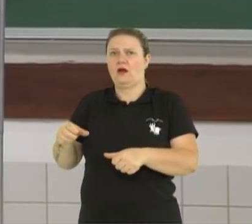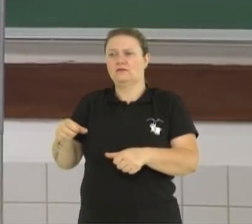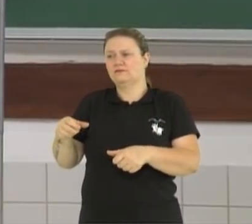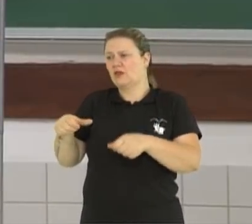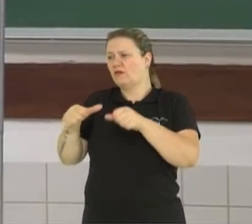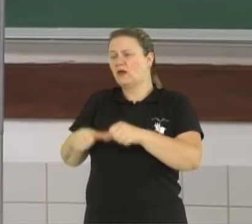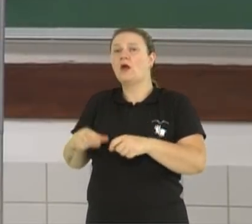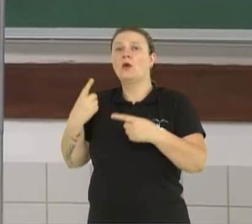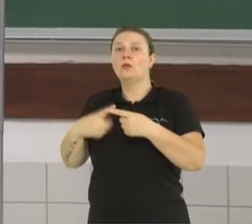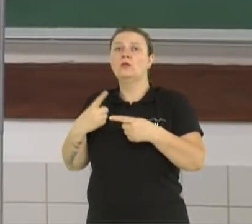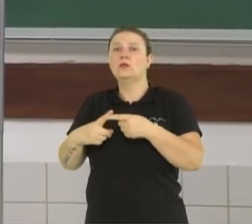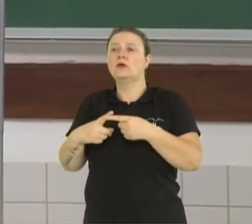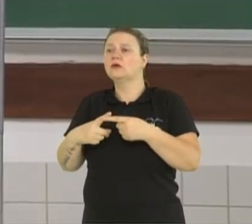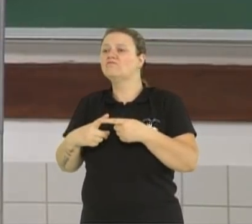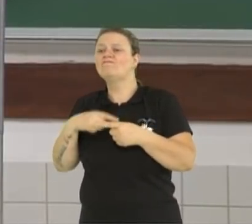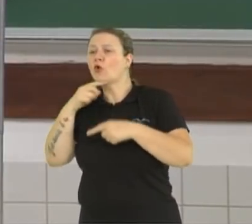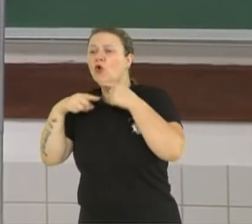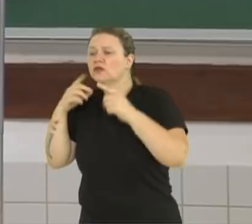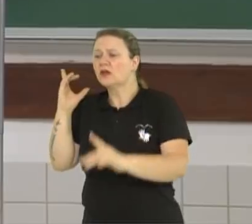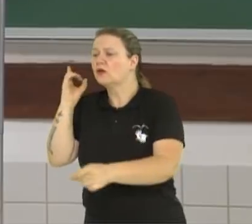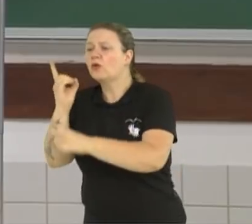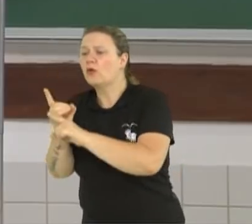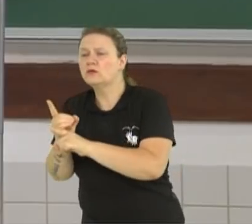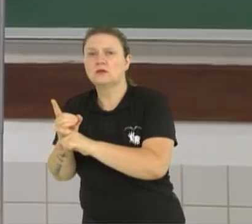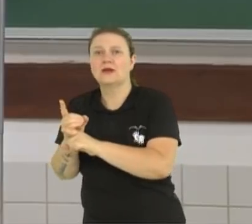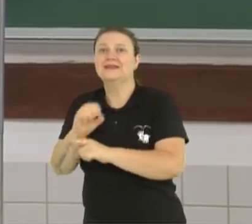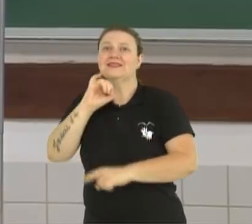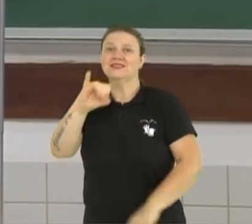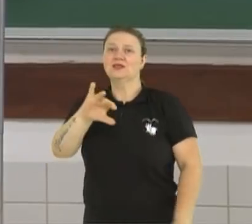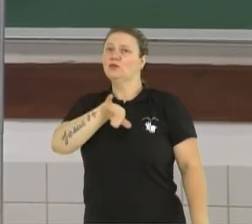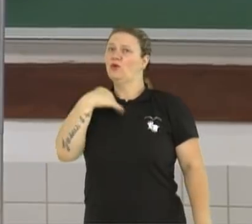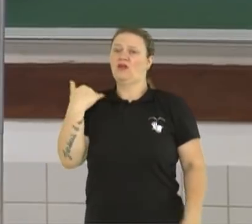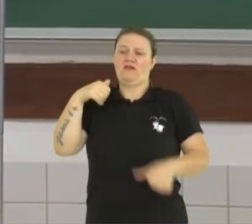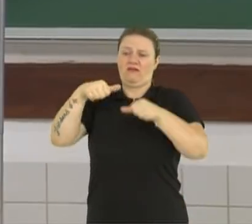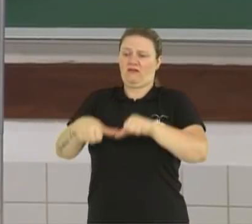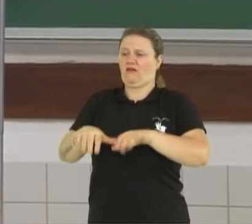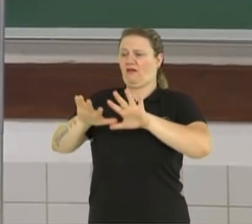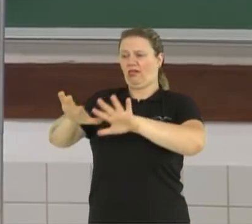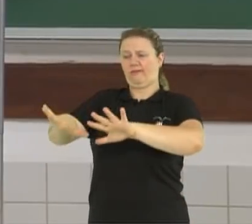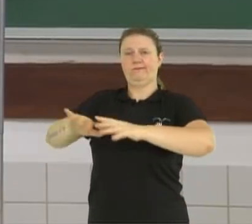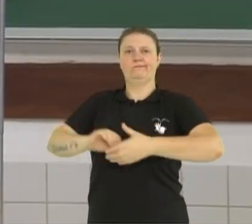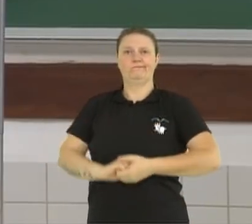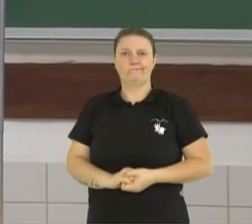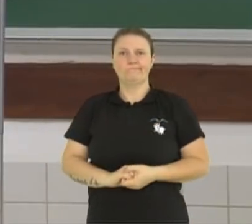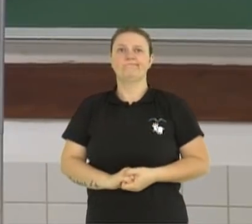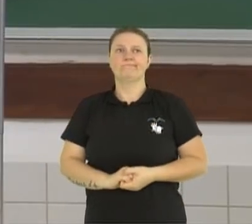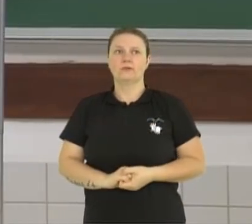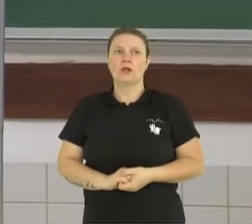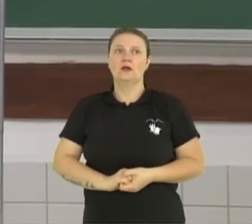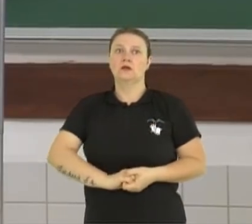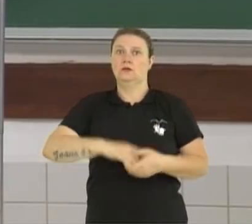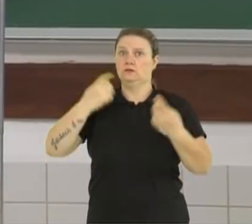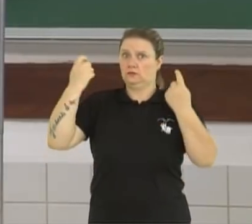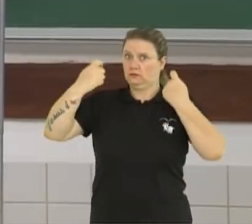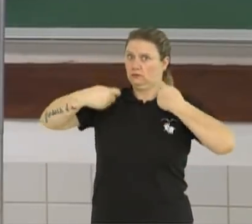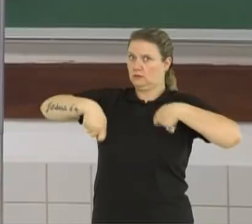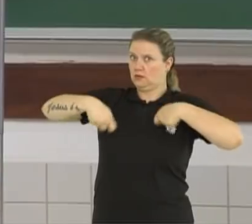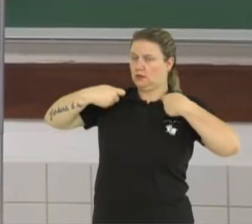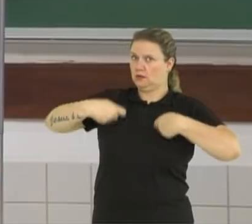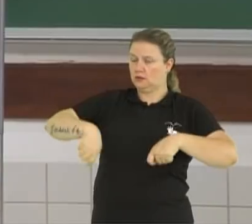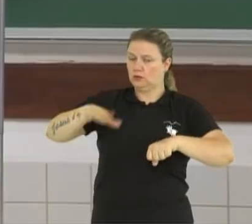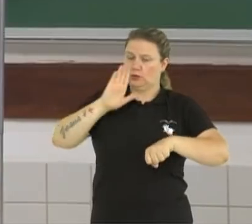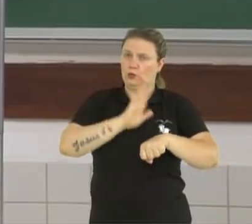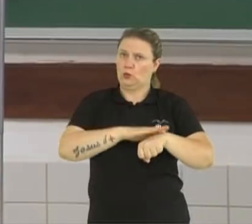o corpo lá, morreu, enfim. Tá? Então, para se subir, né, o Everest, precisa de um bom